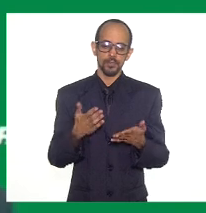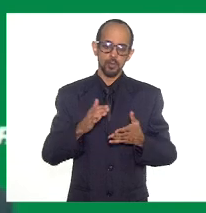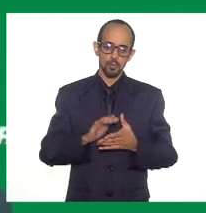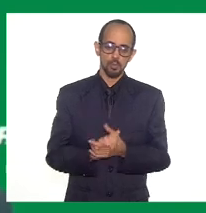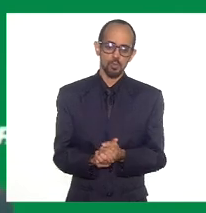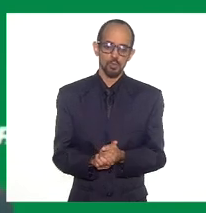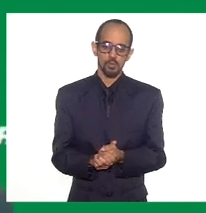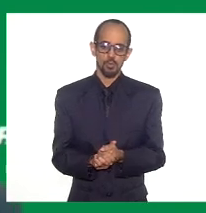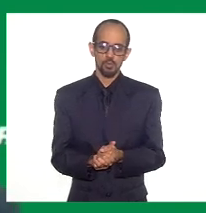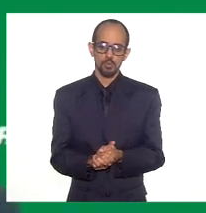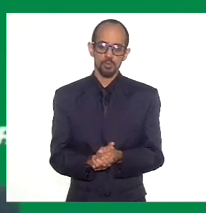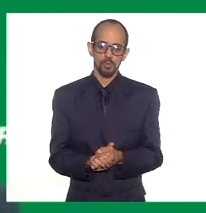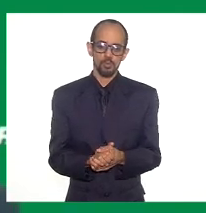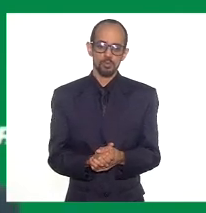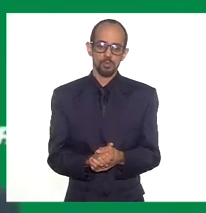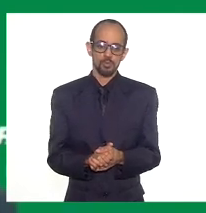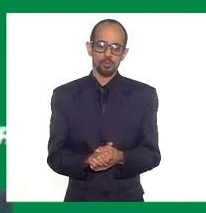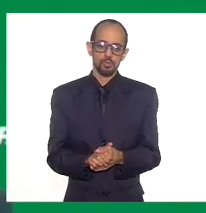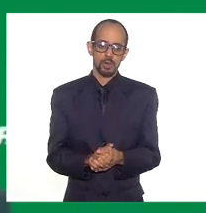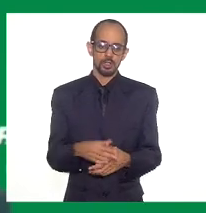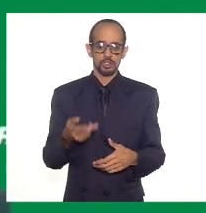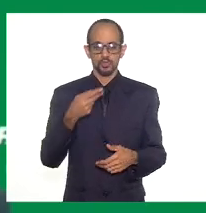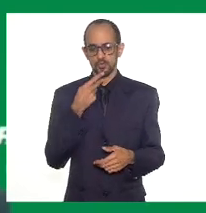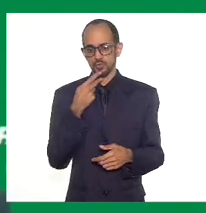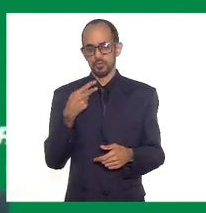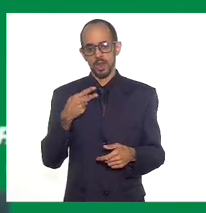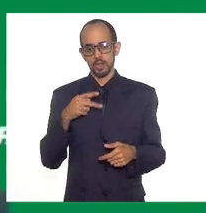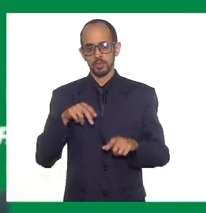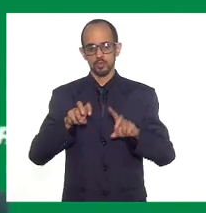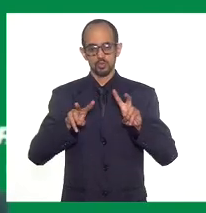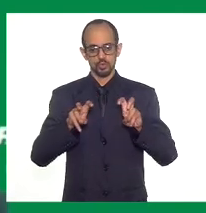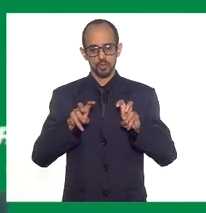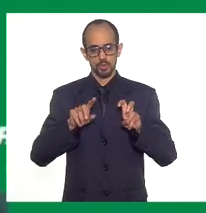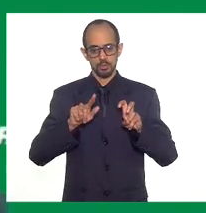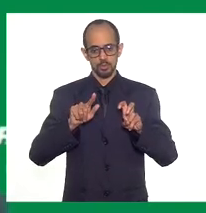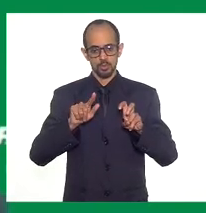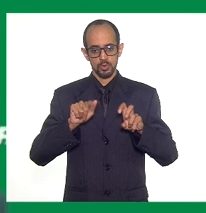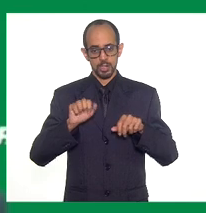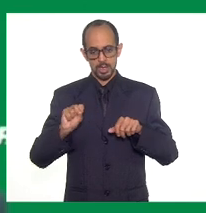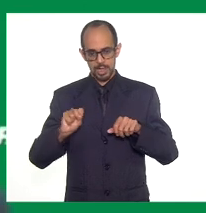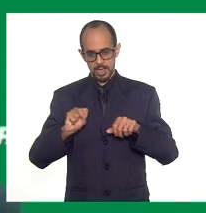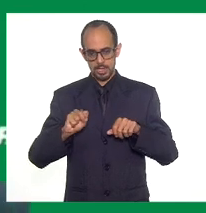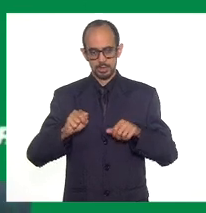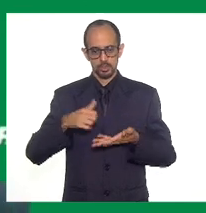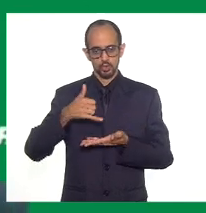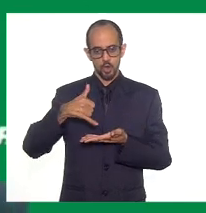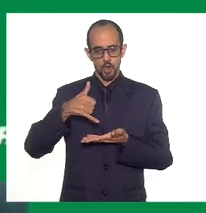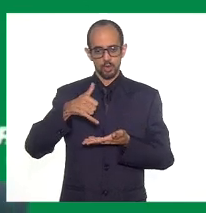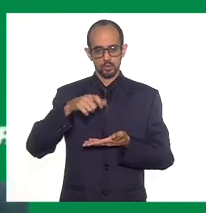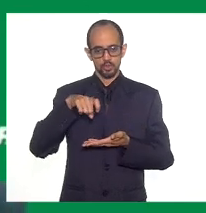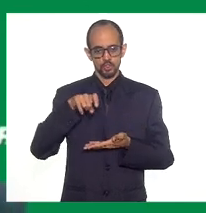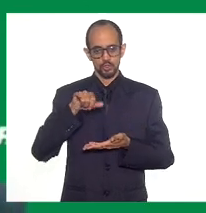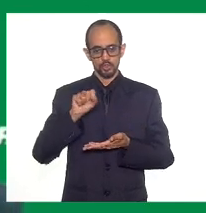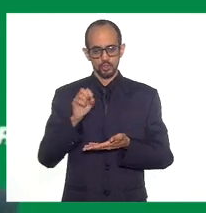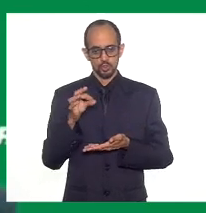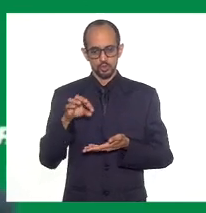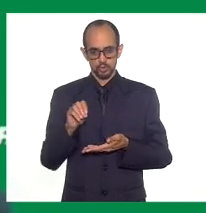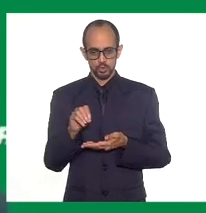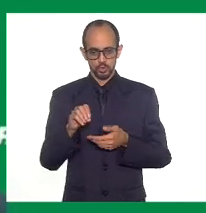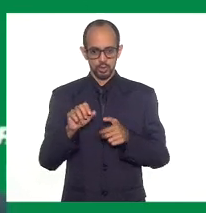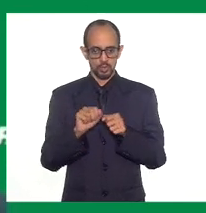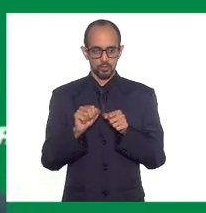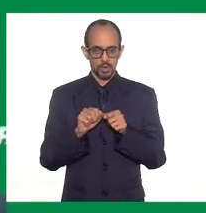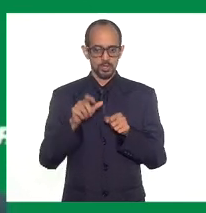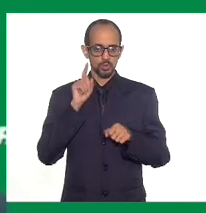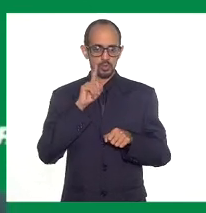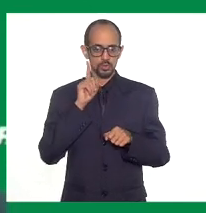Um pouco para... Né, estava comentando do gás e óleo de xisto nos Estados Unidos, que fez com que os Estados Unidos